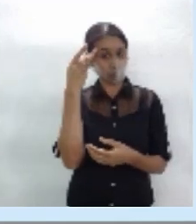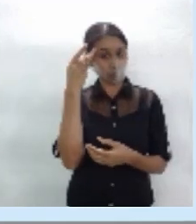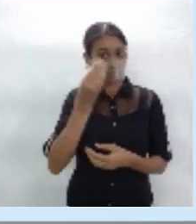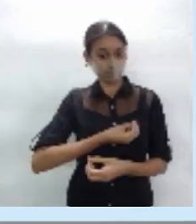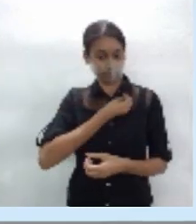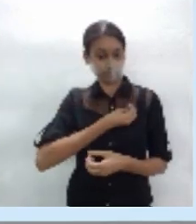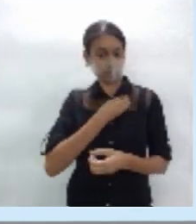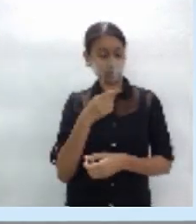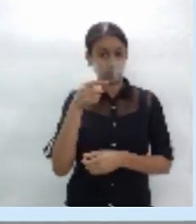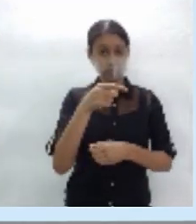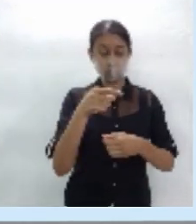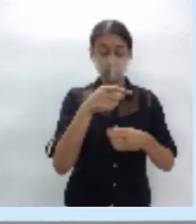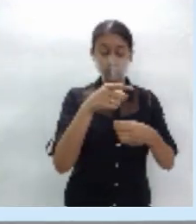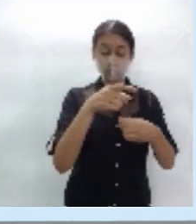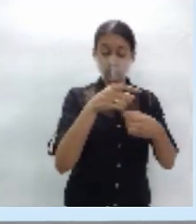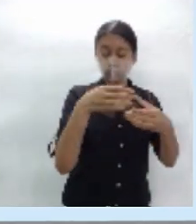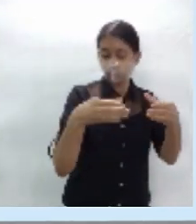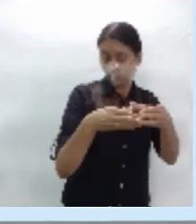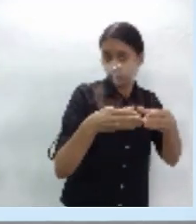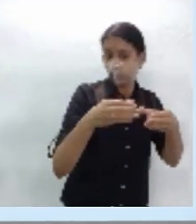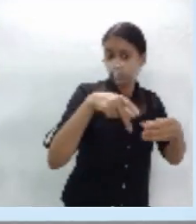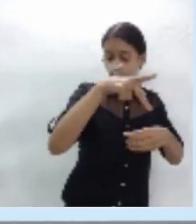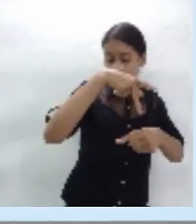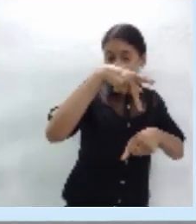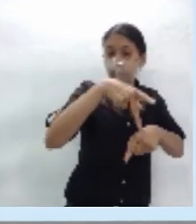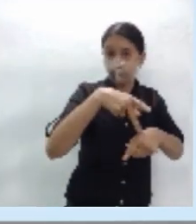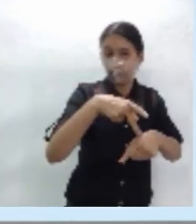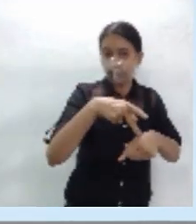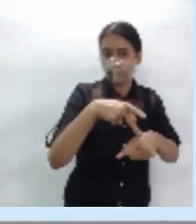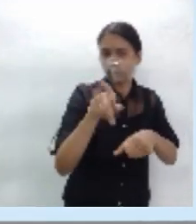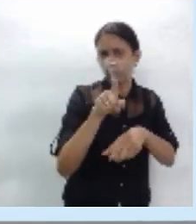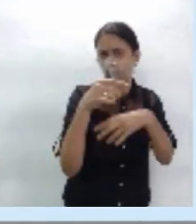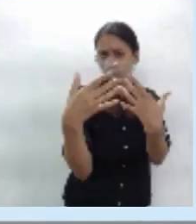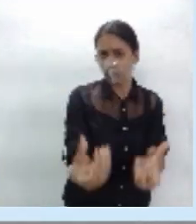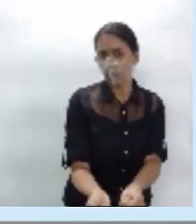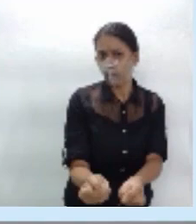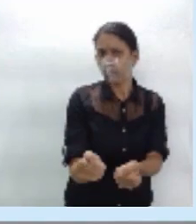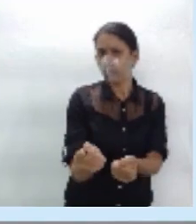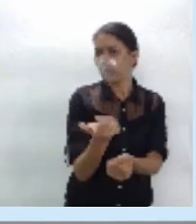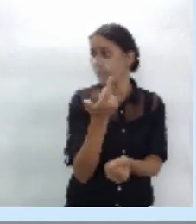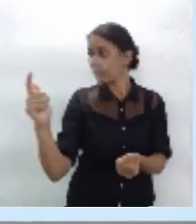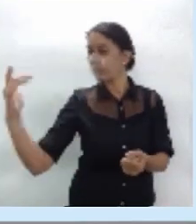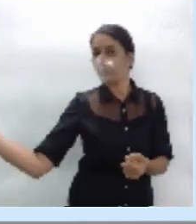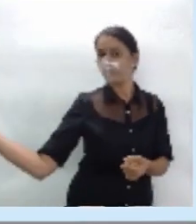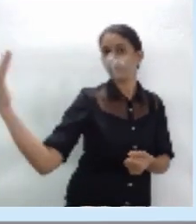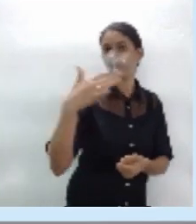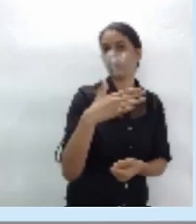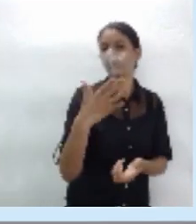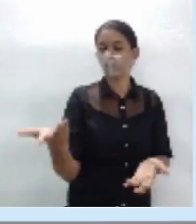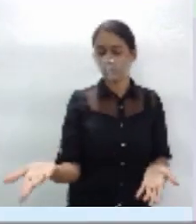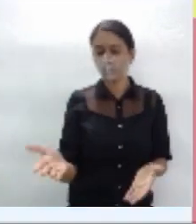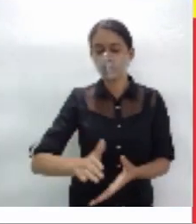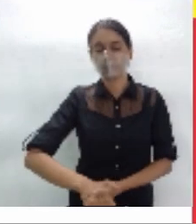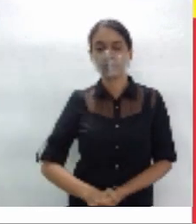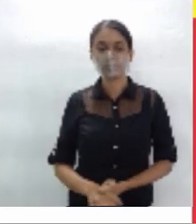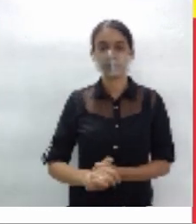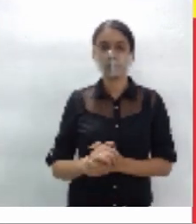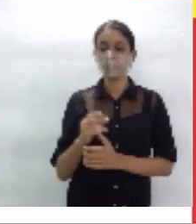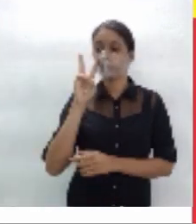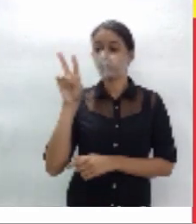nações simplesmente não muito satisfeitos com esse tipo de comportamento. Acompanhe comigo na próxima